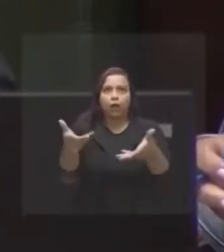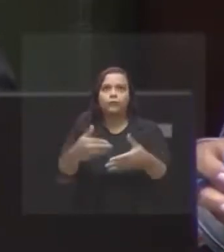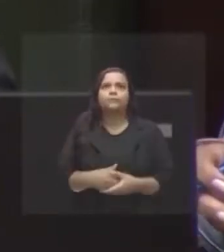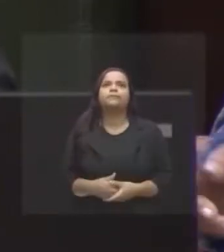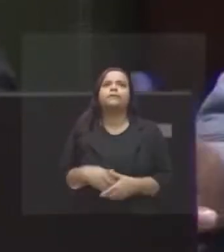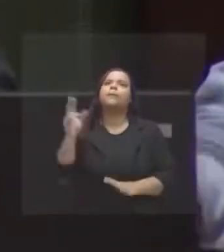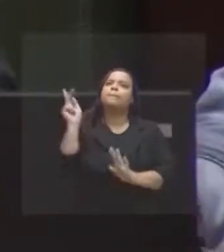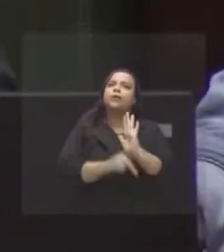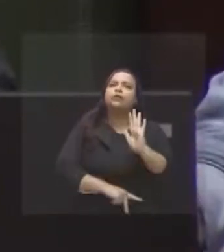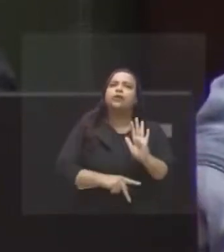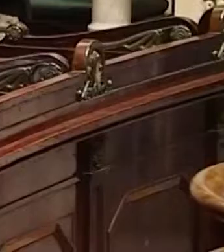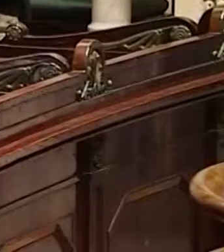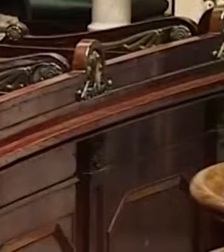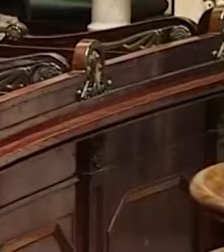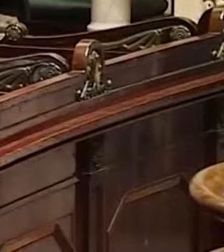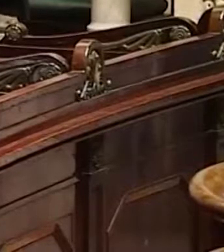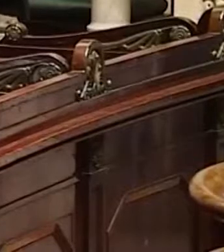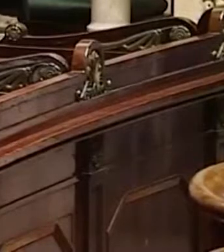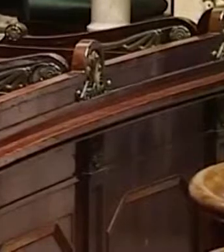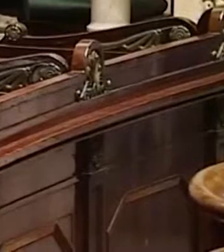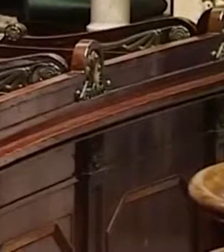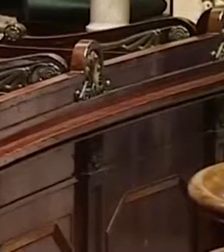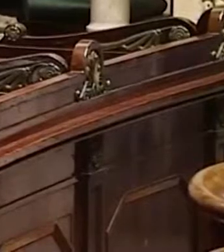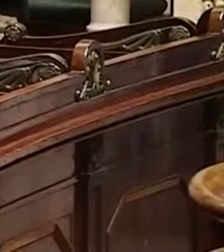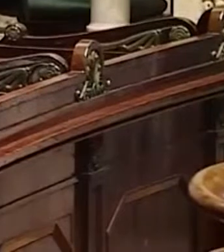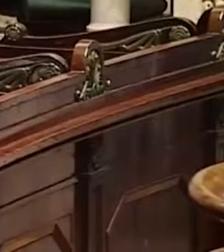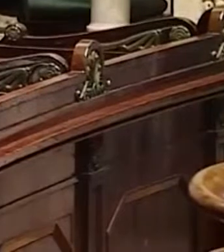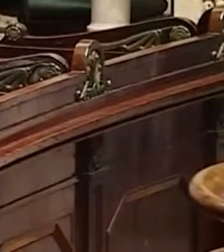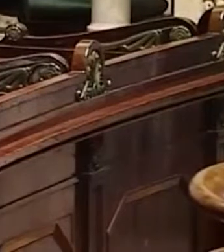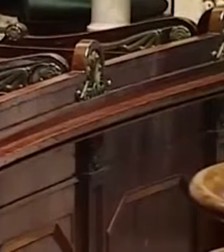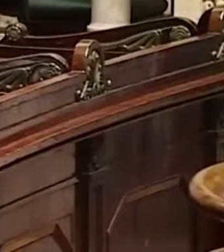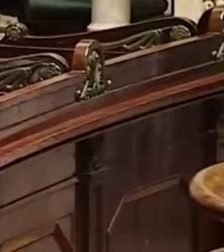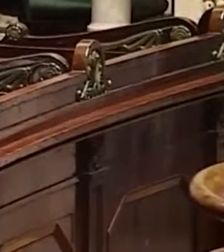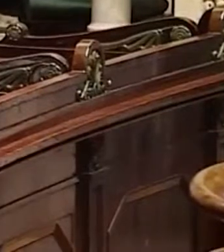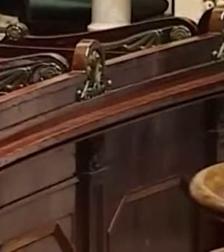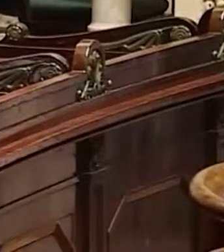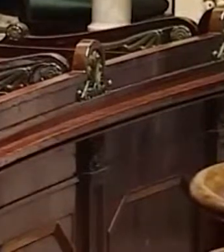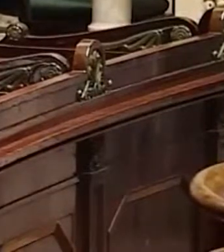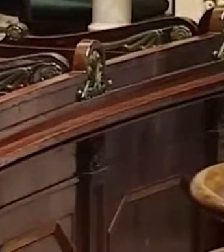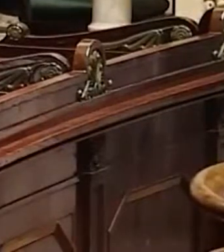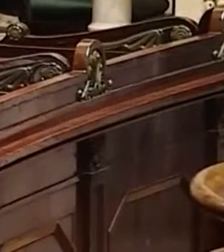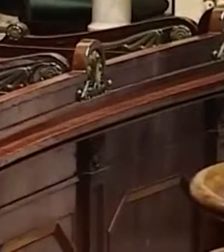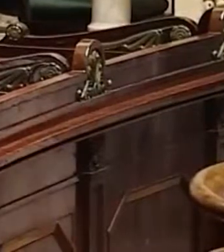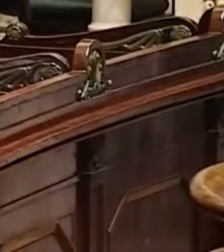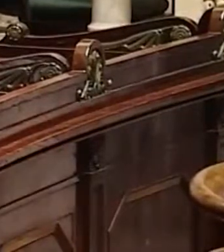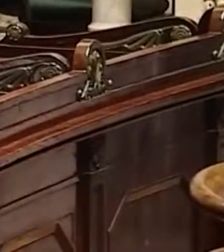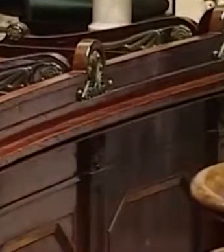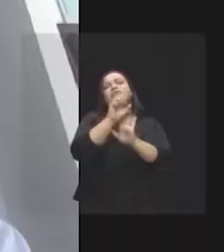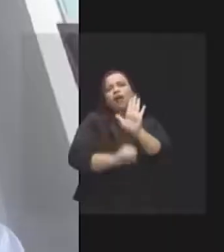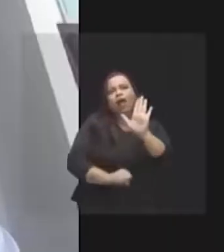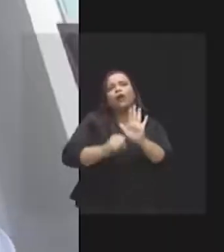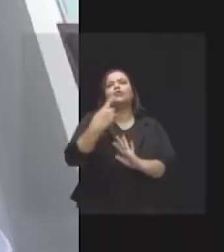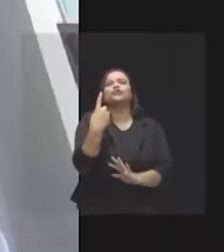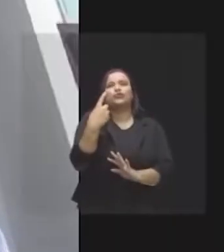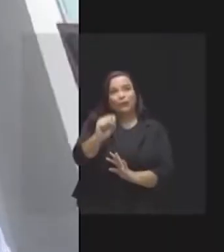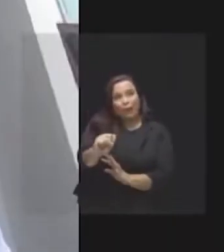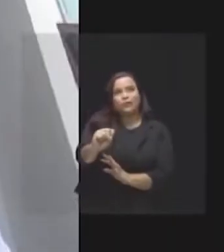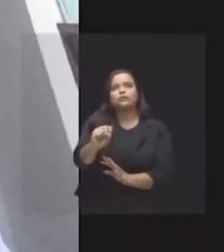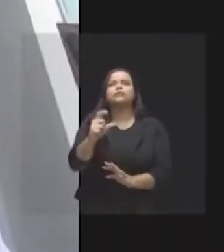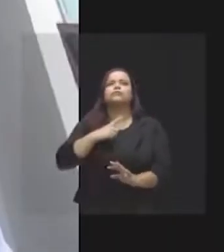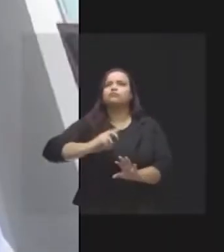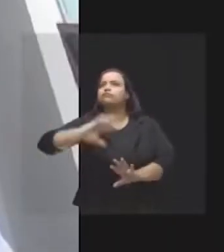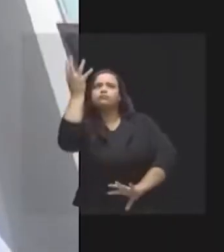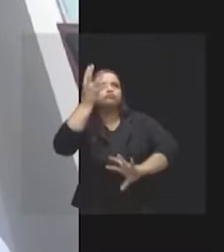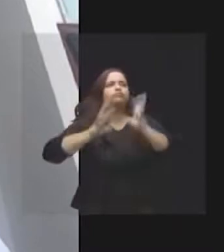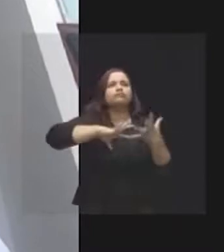de construtoras e obras particulares para a edificação de moradias para a população carente no município. Durante a